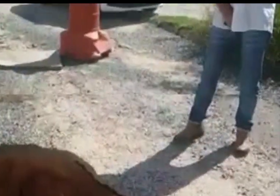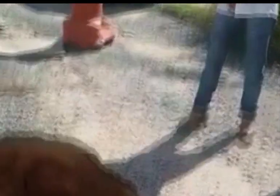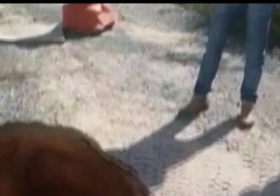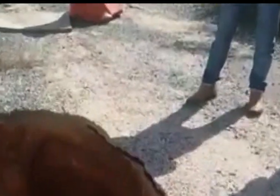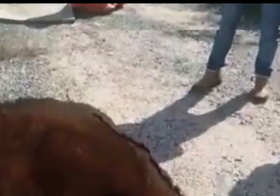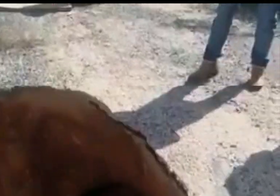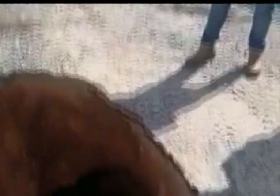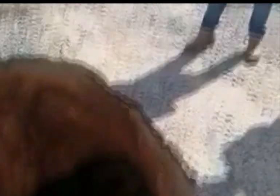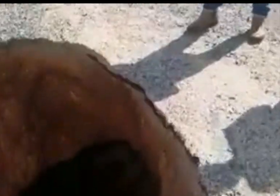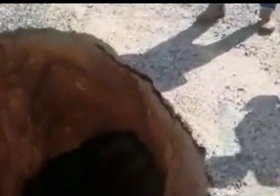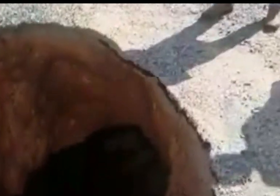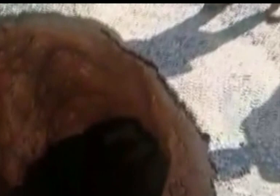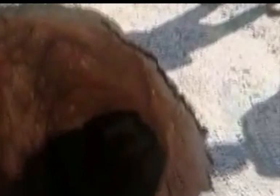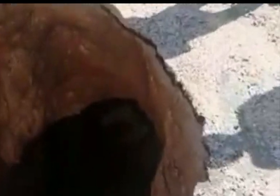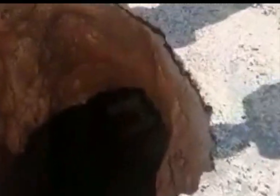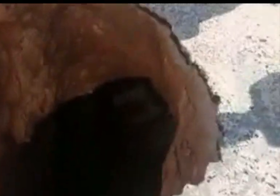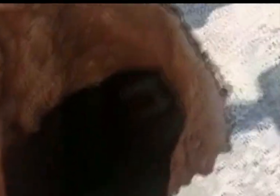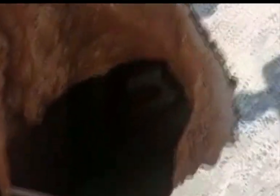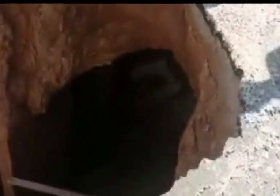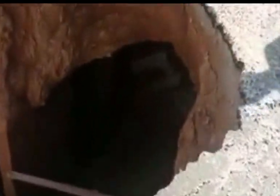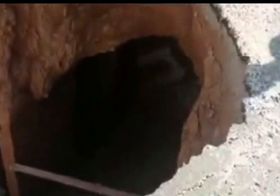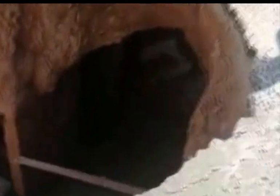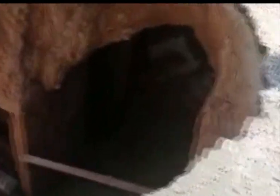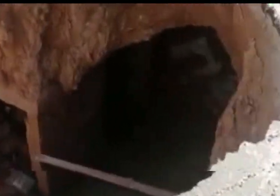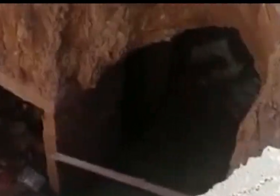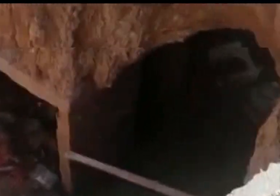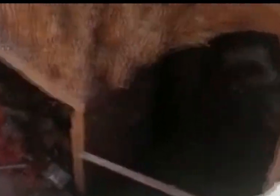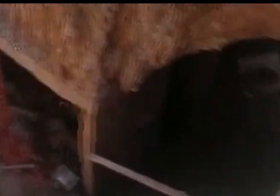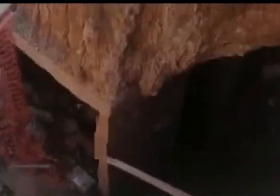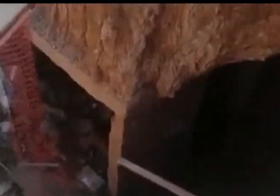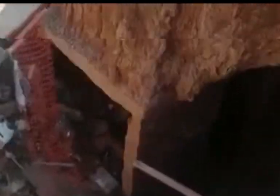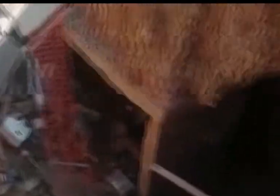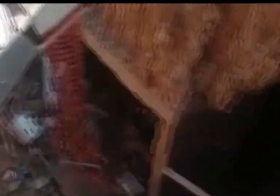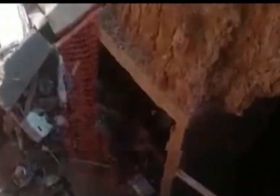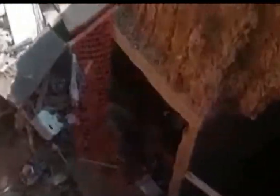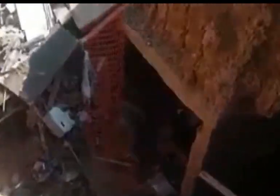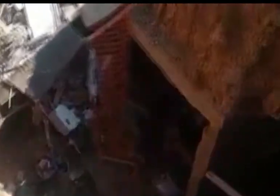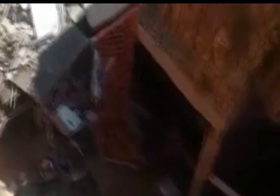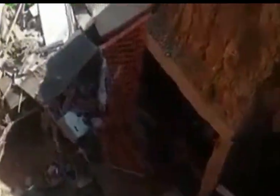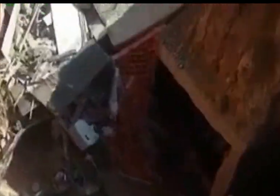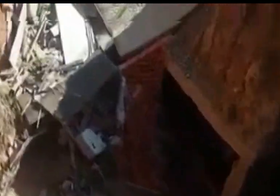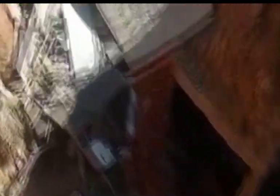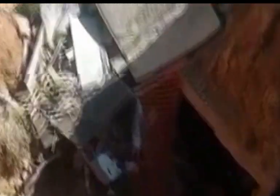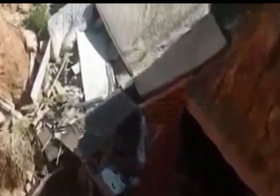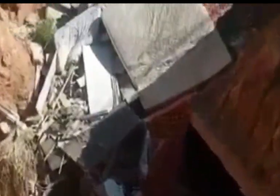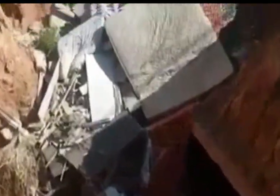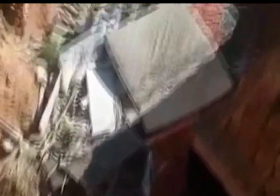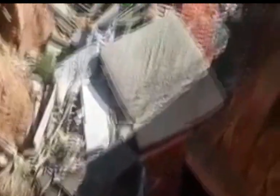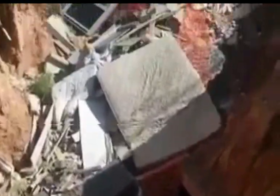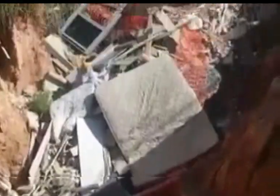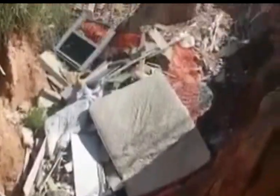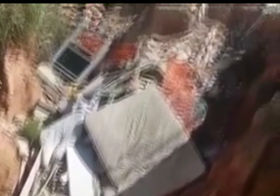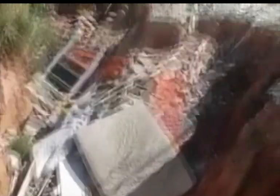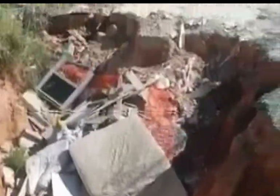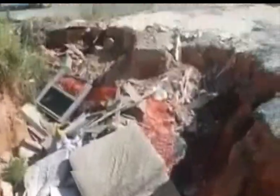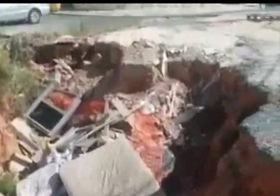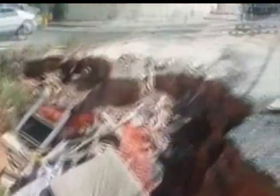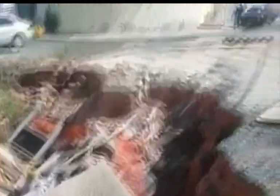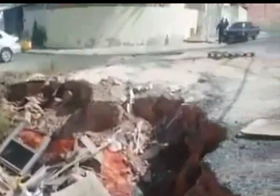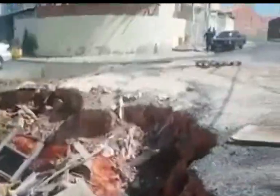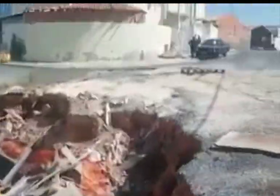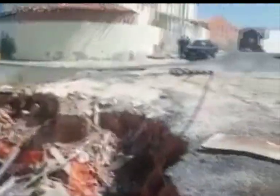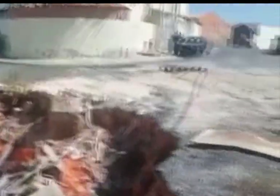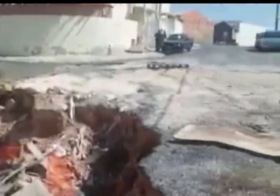já está há meses aqui nessa condição. É uma cratera gigantesca, mal sinalizada. Nós estamos aqui debaixo